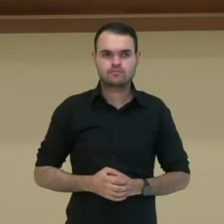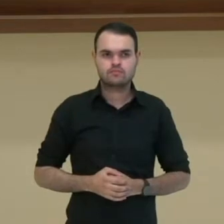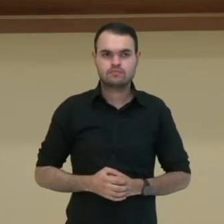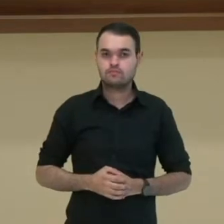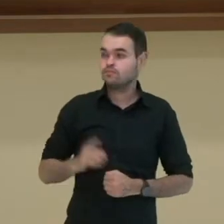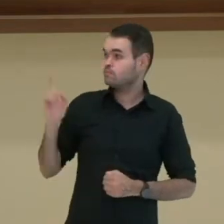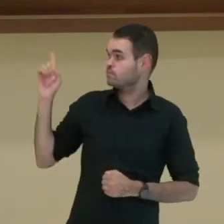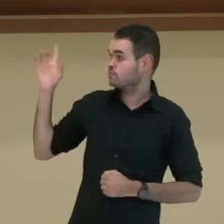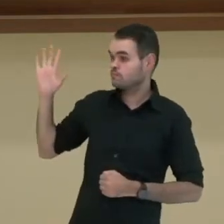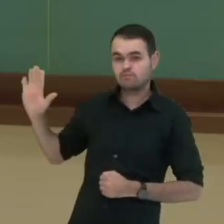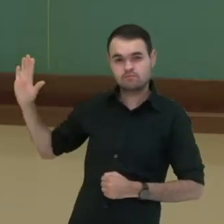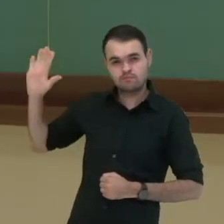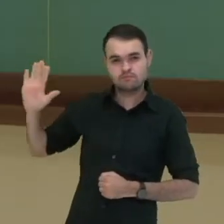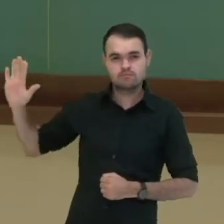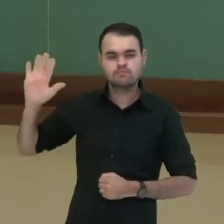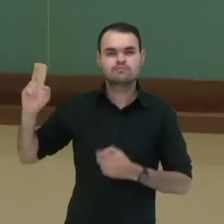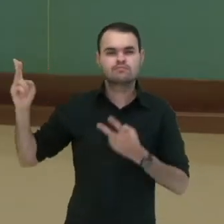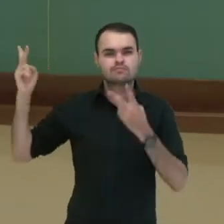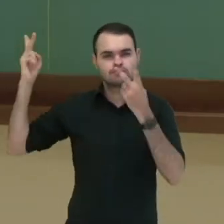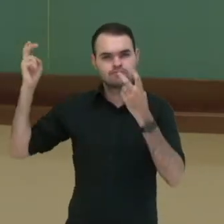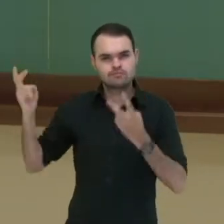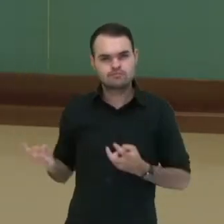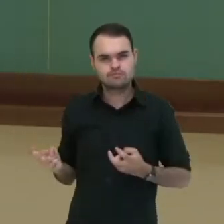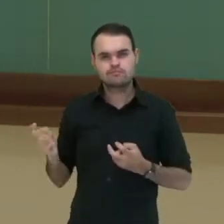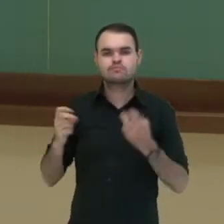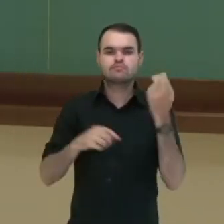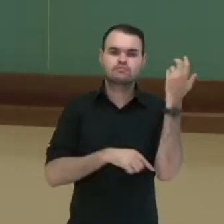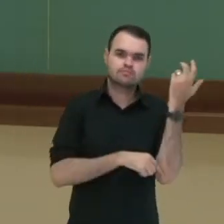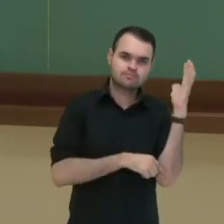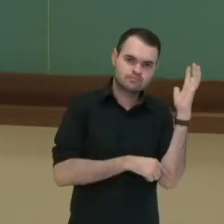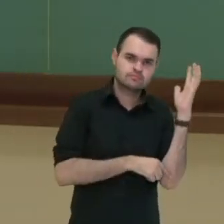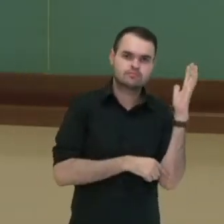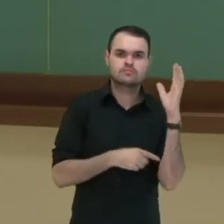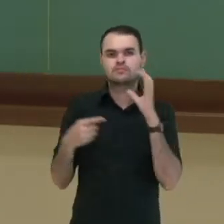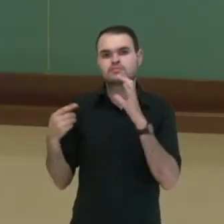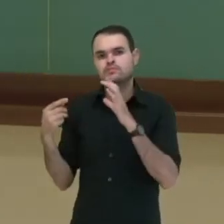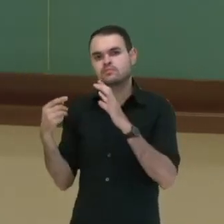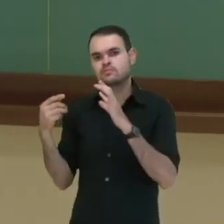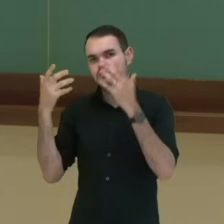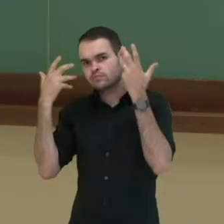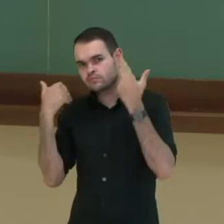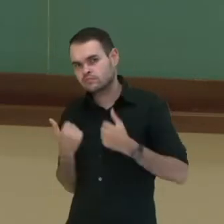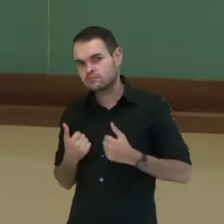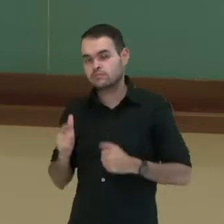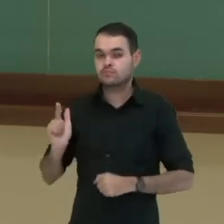Então, a gente observa nessa célula animal e nessa célula vegetal a presença dos